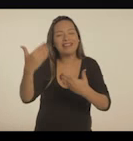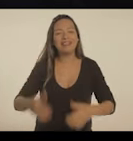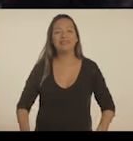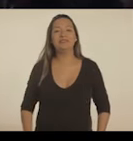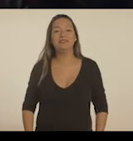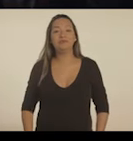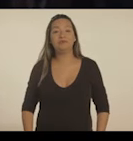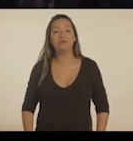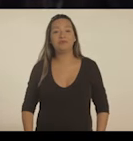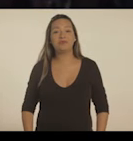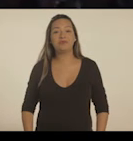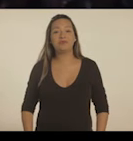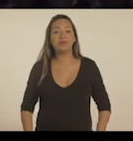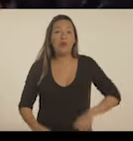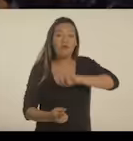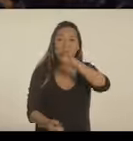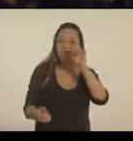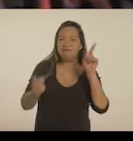belíssima.